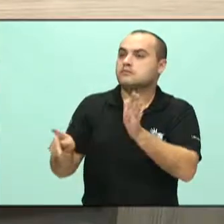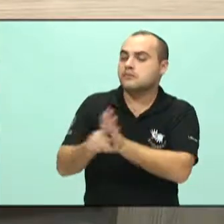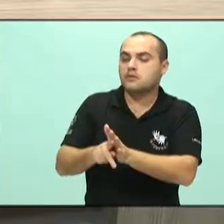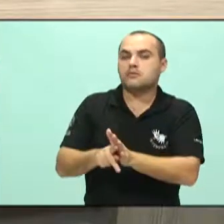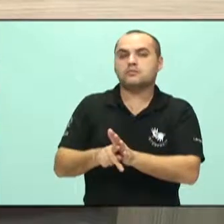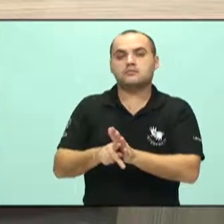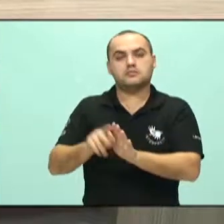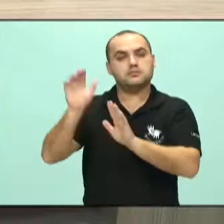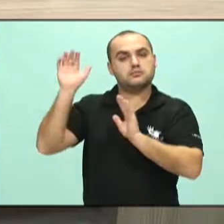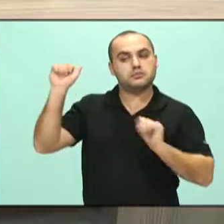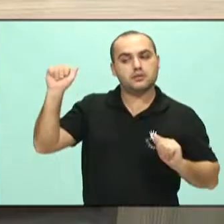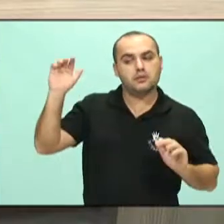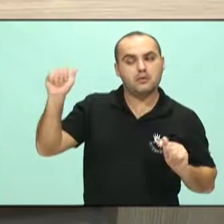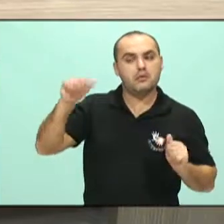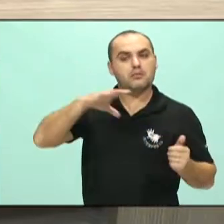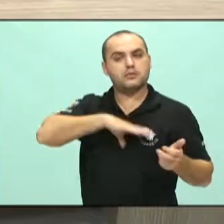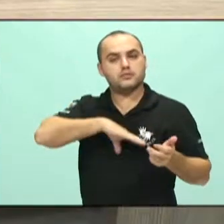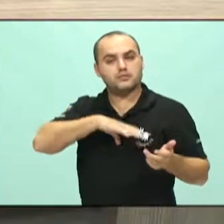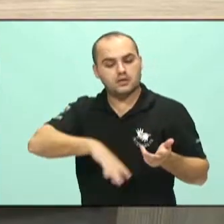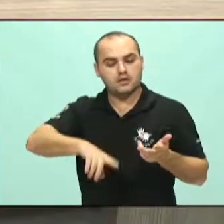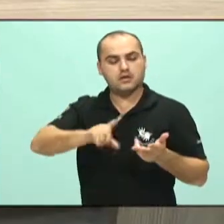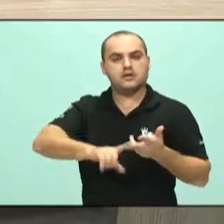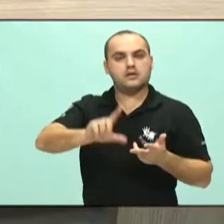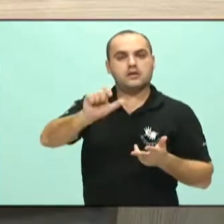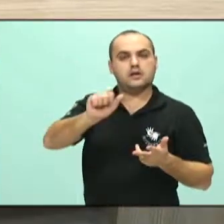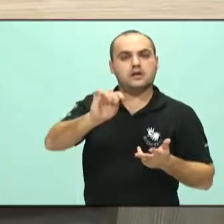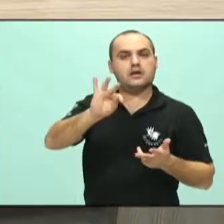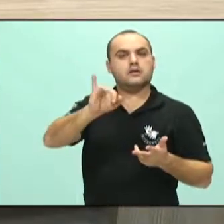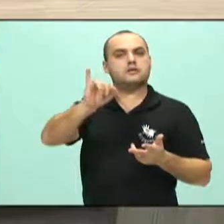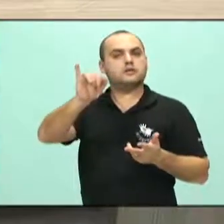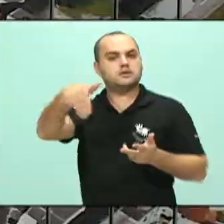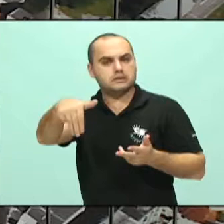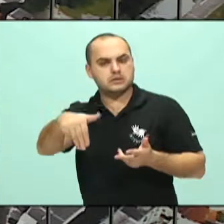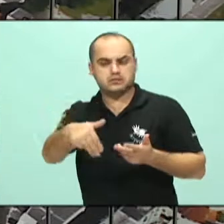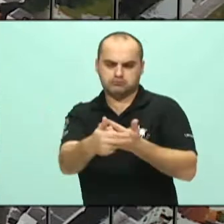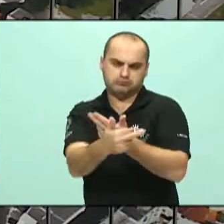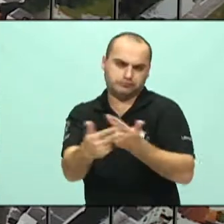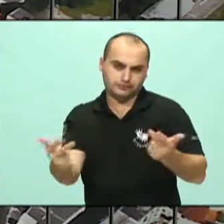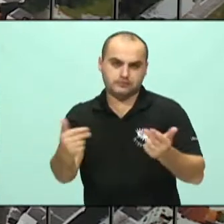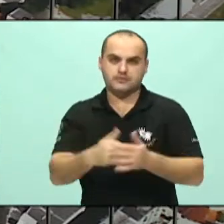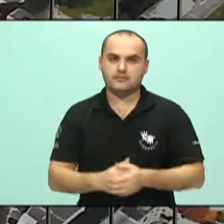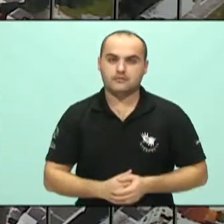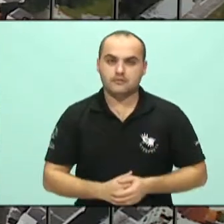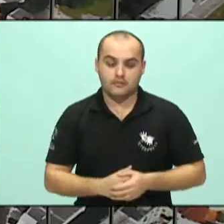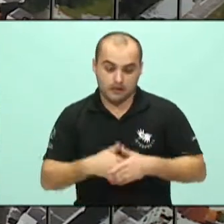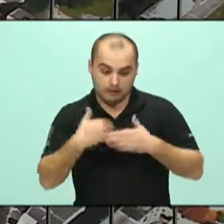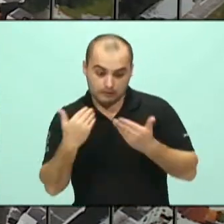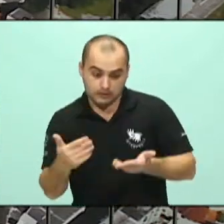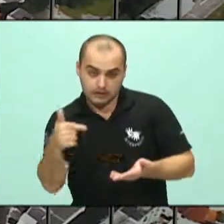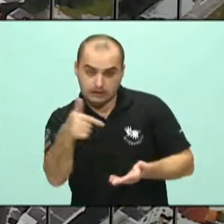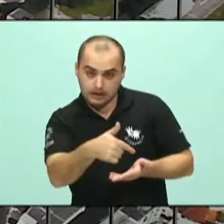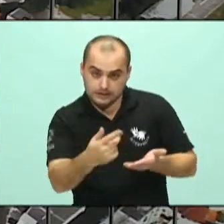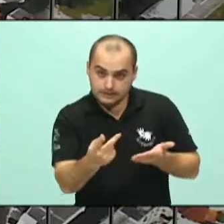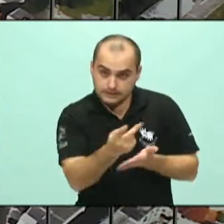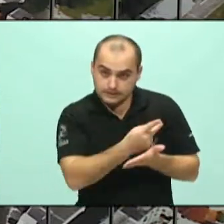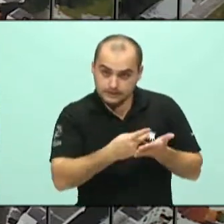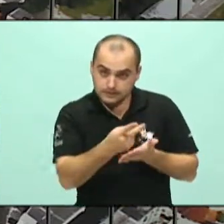em português, outros em latim, os mais cultos, né? Então essas grafias,